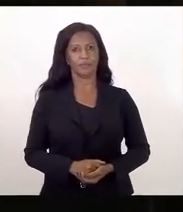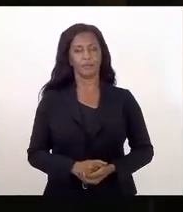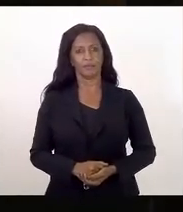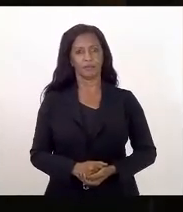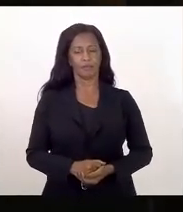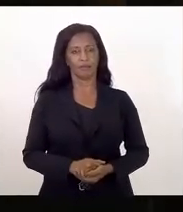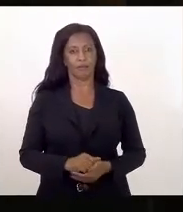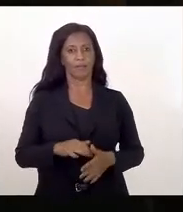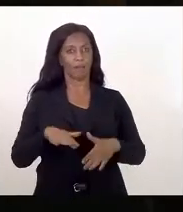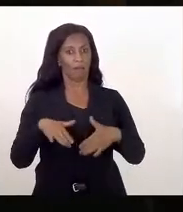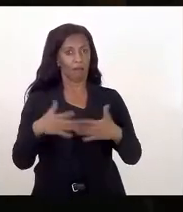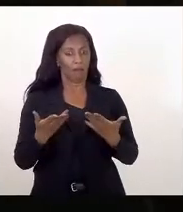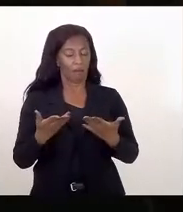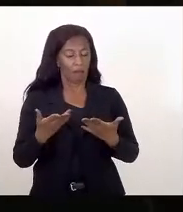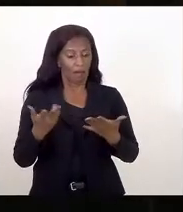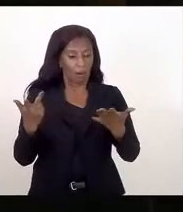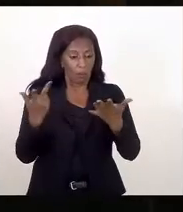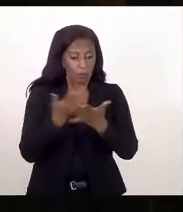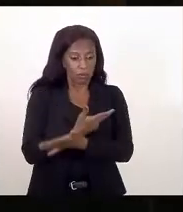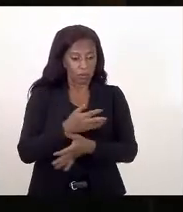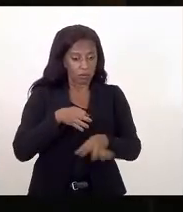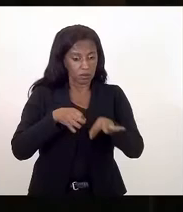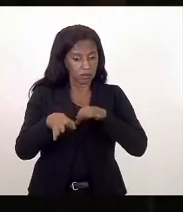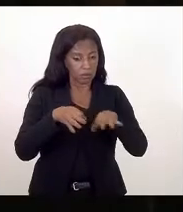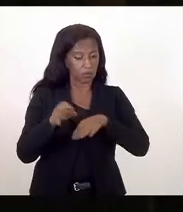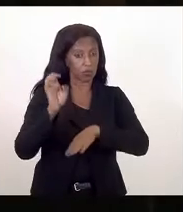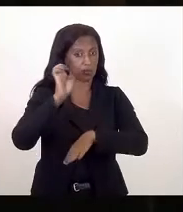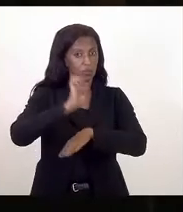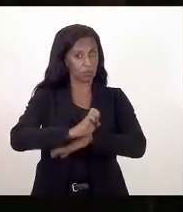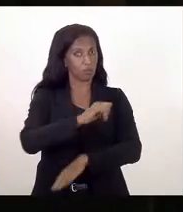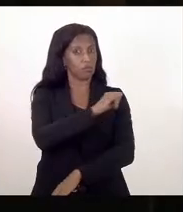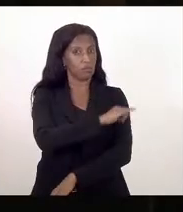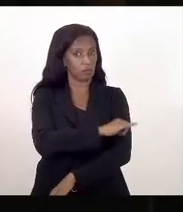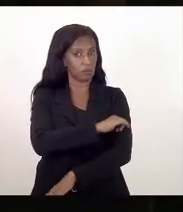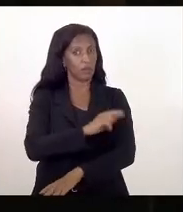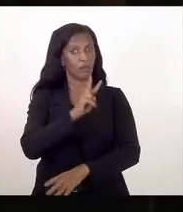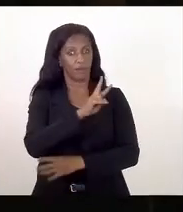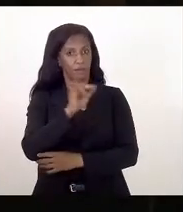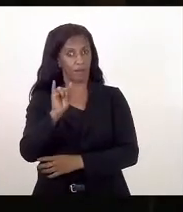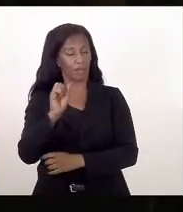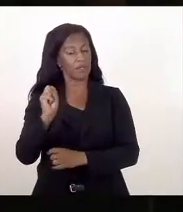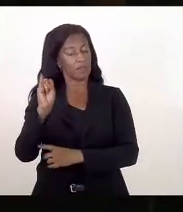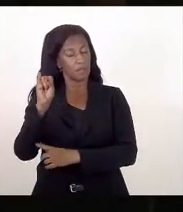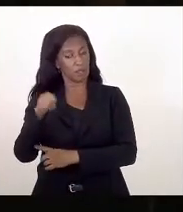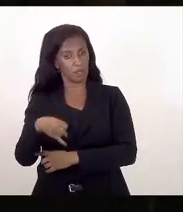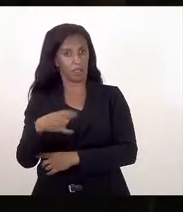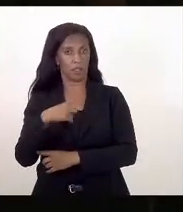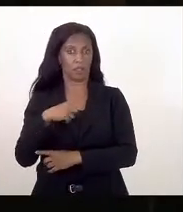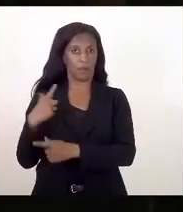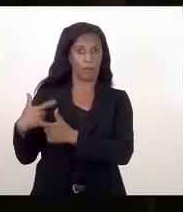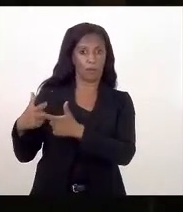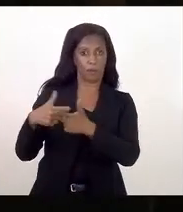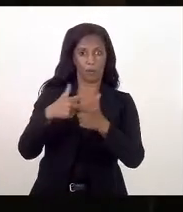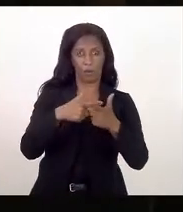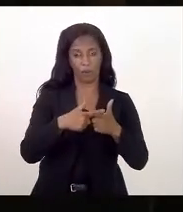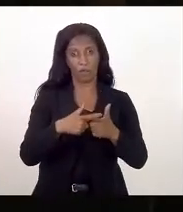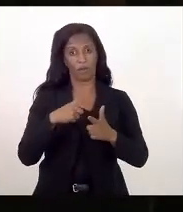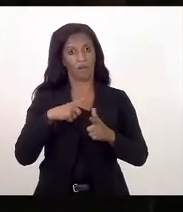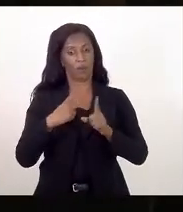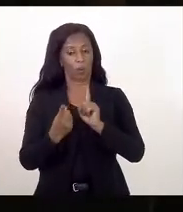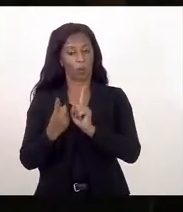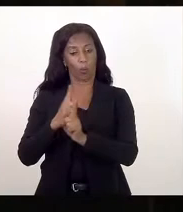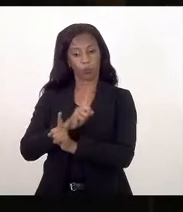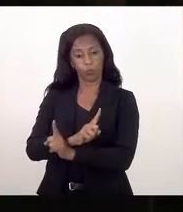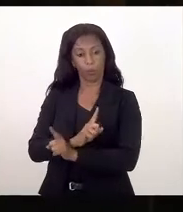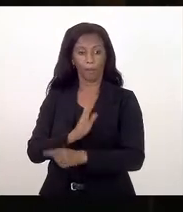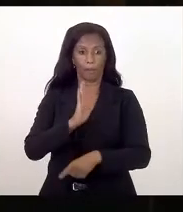Caso seja aprovado esse projeto, o Estado do Rio de Janeiro vai sim correr riscos, vai ter que inventar contrapartidas